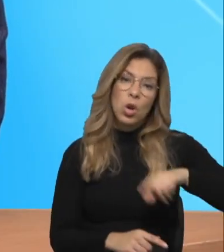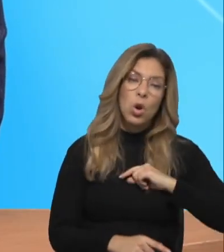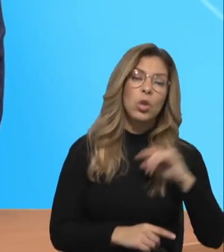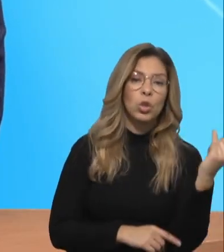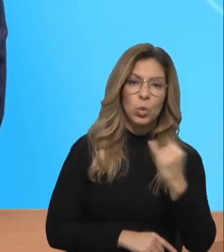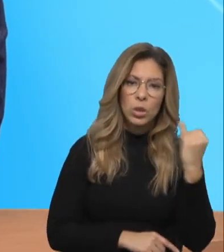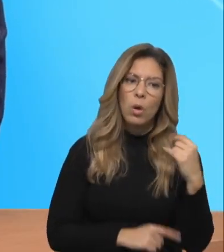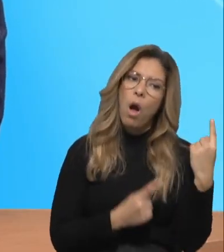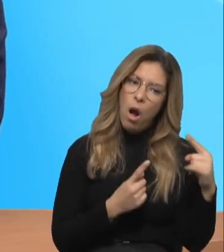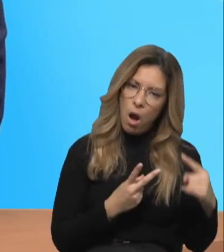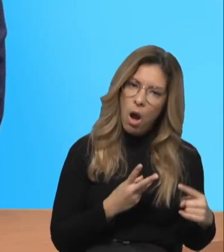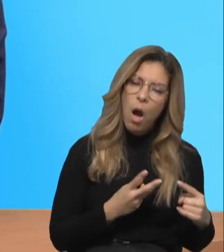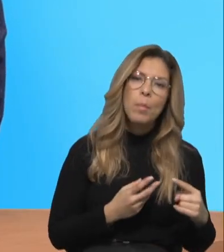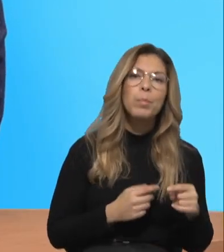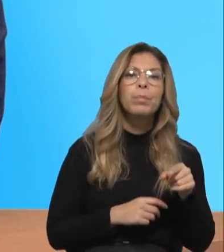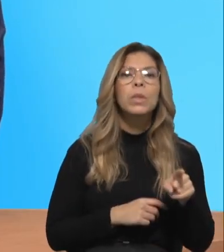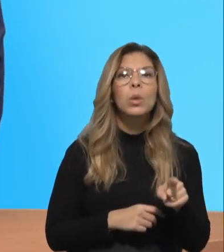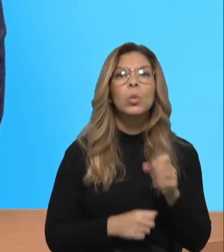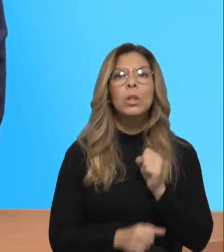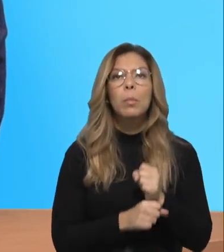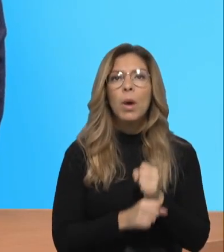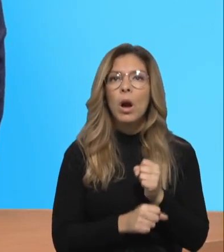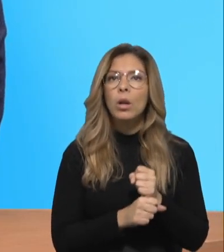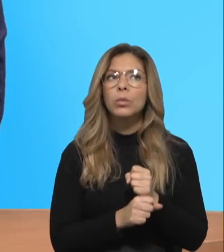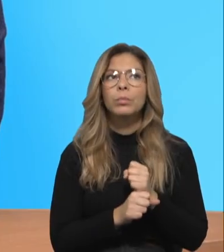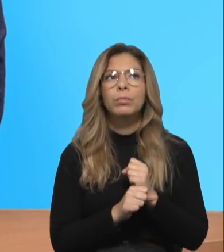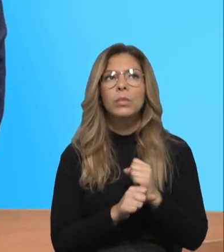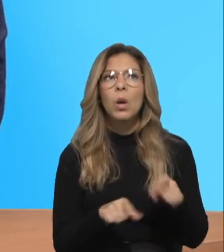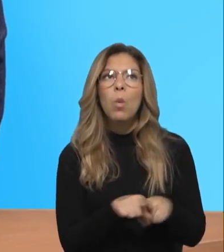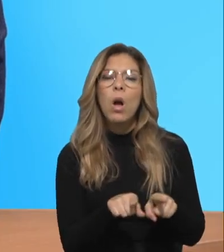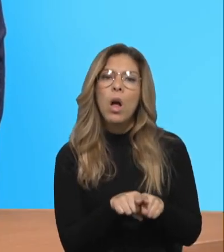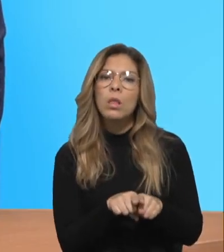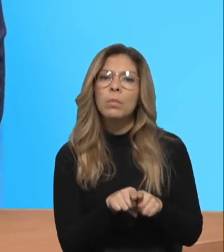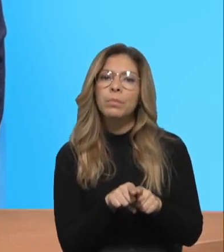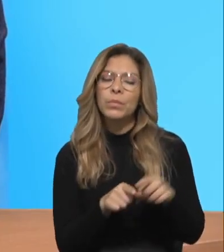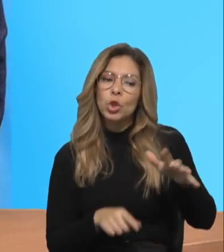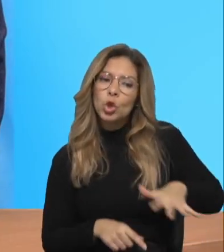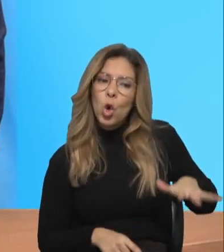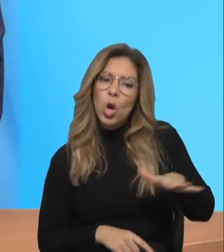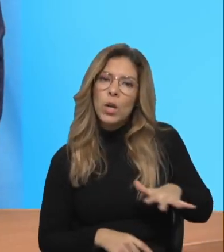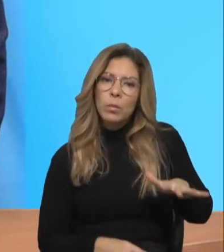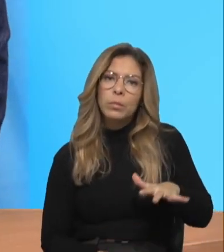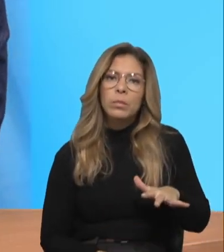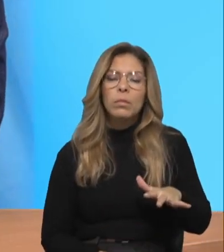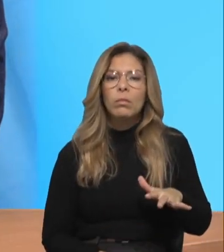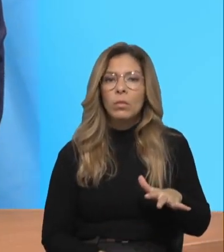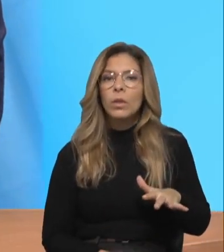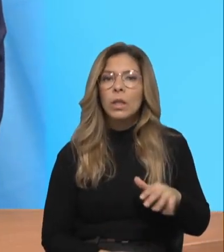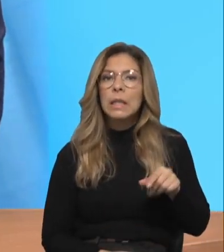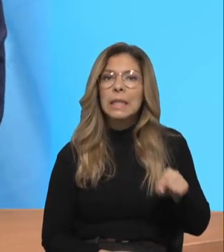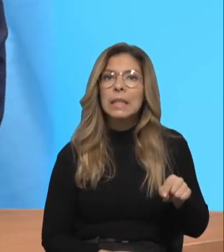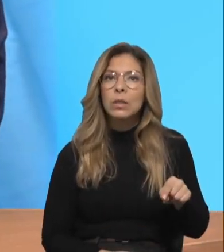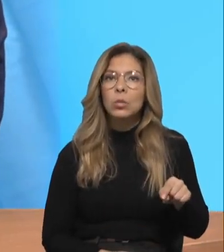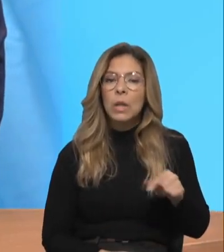presente. Nós trabalhamos numa zona chamada Cambulo Zage, que é uma zona que tem